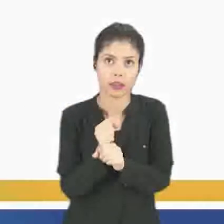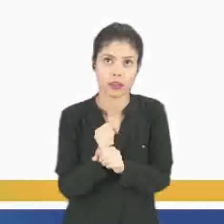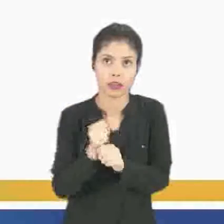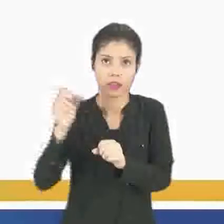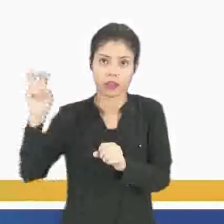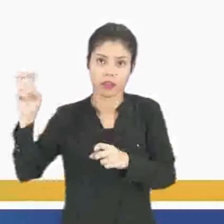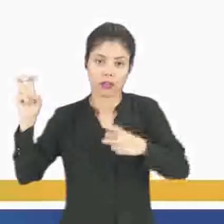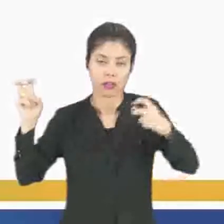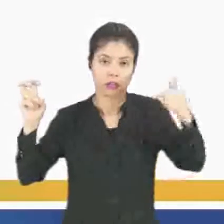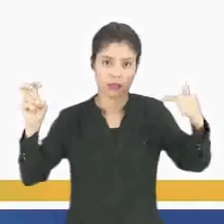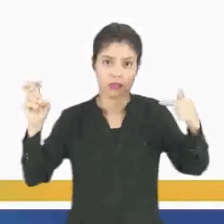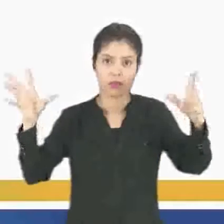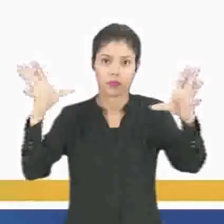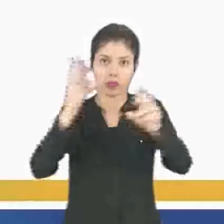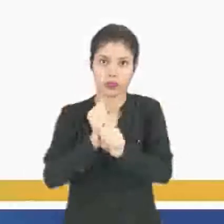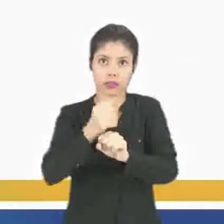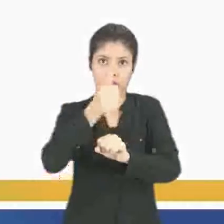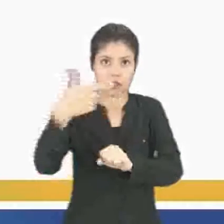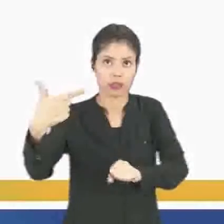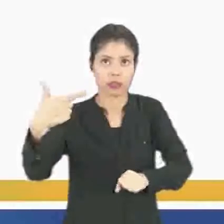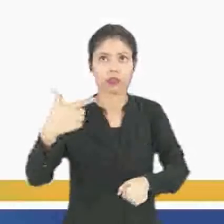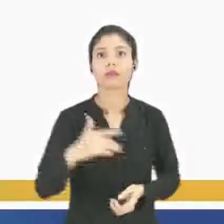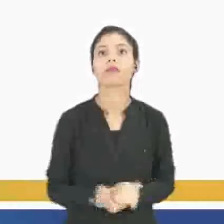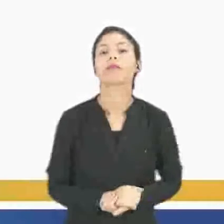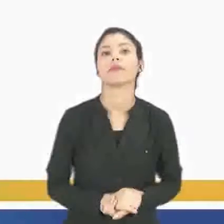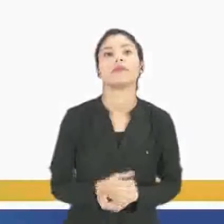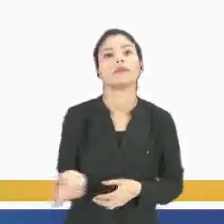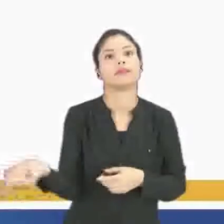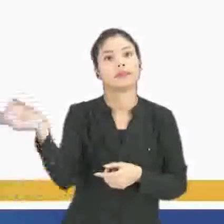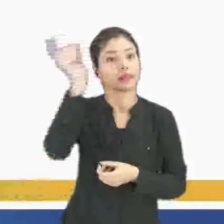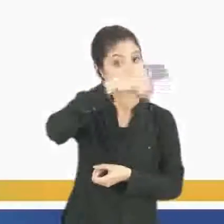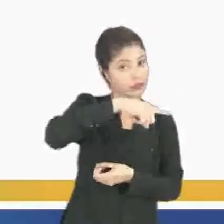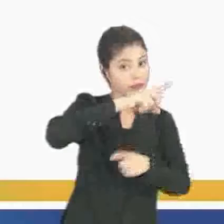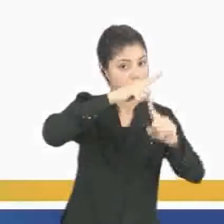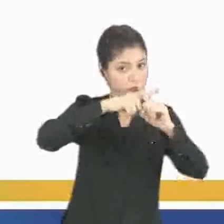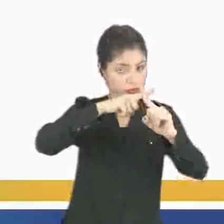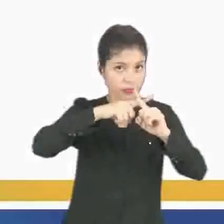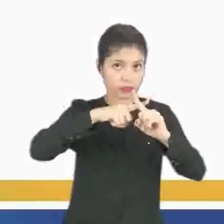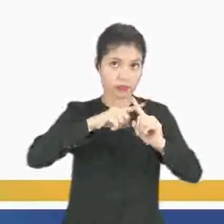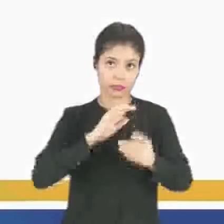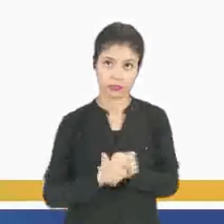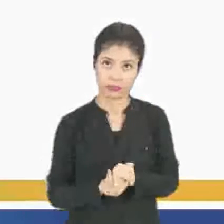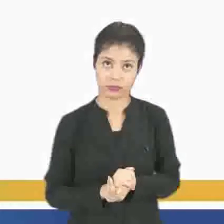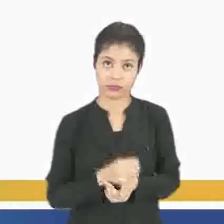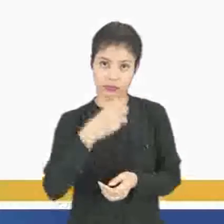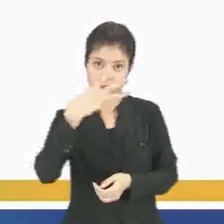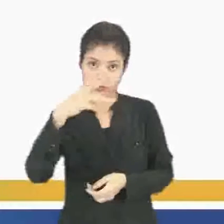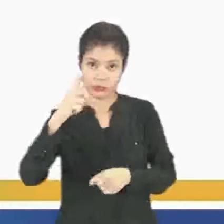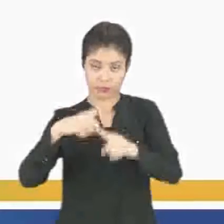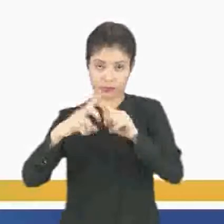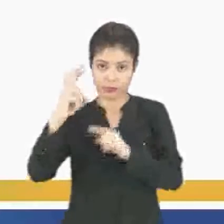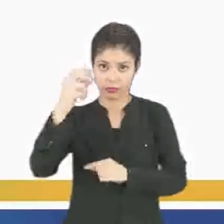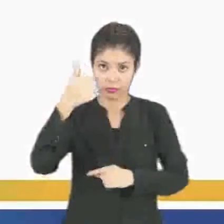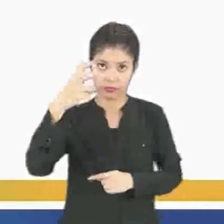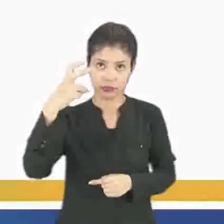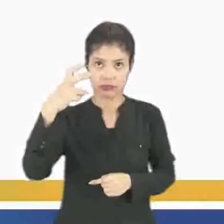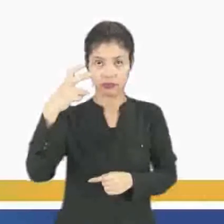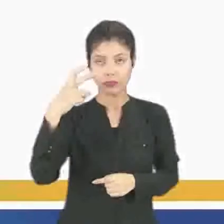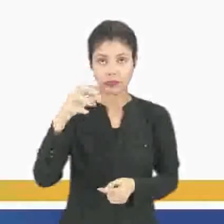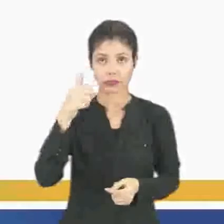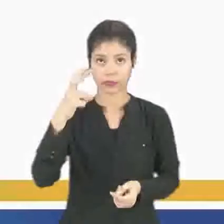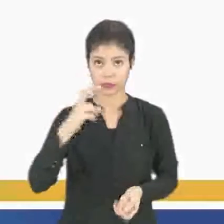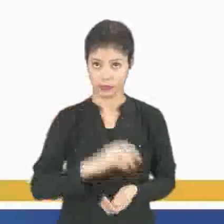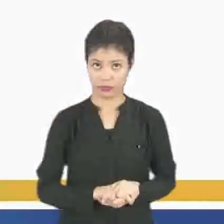5 mais 7, 12. Tá ok? Esse 3 passa para cá multiplicando, tá? Então vai ficar 3 vezes 5, 15.